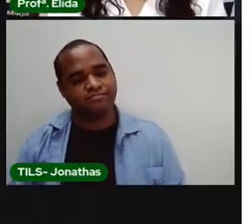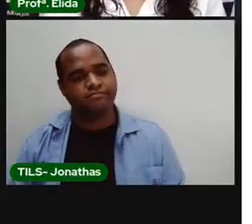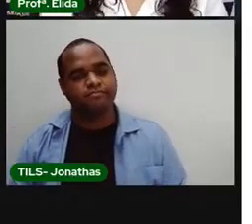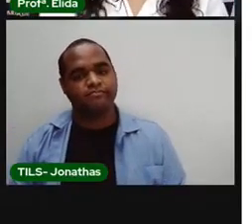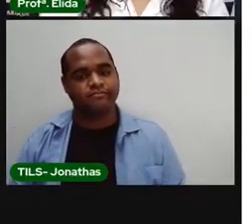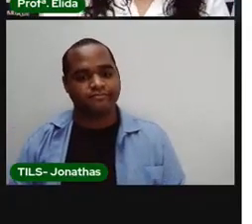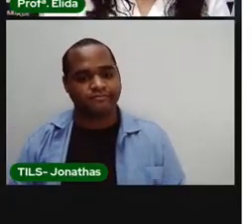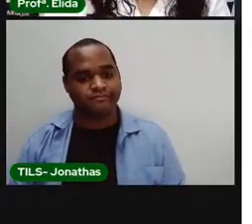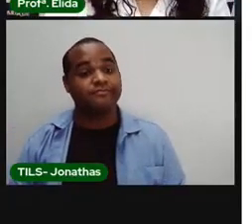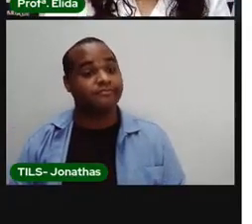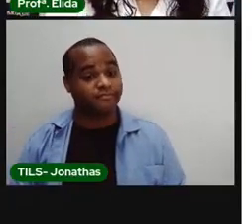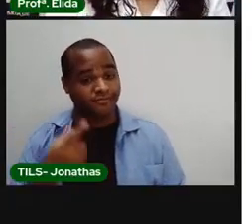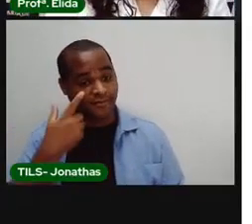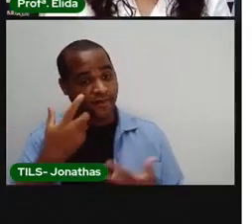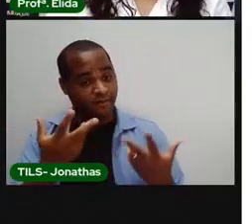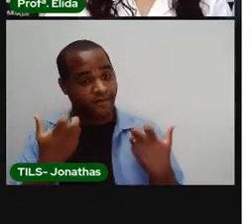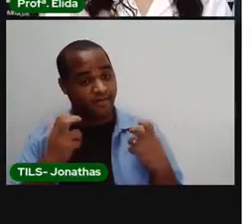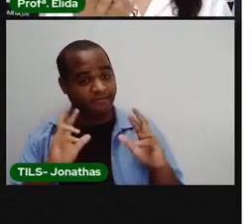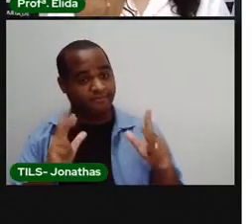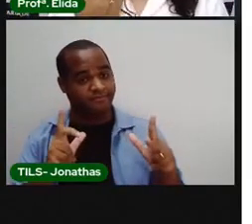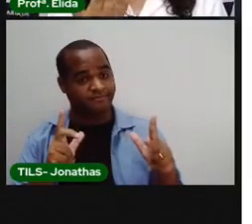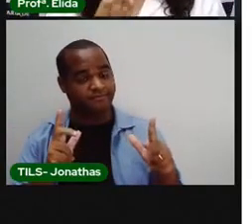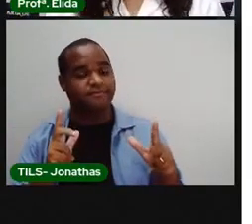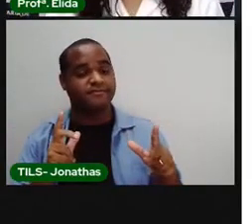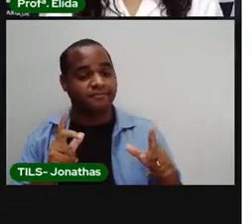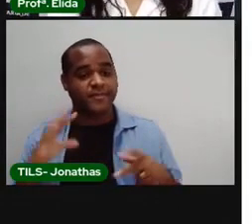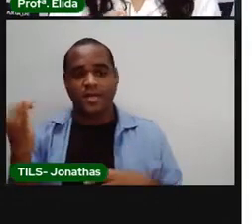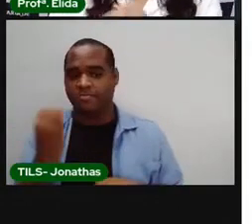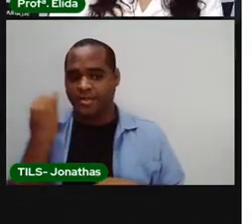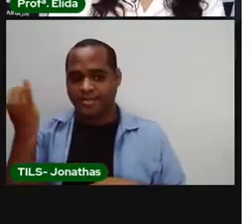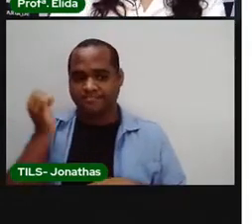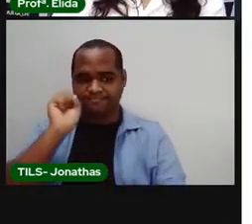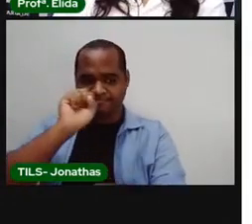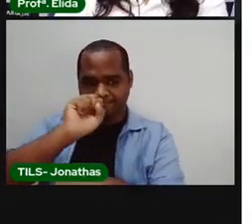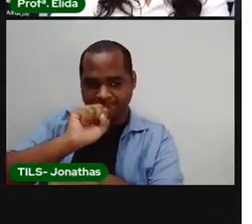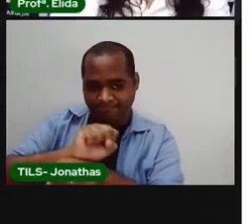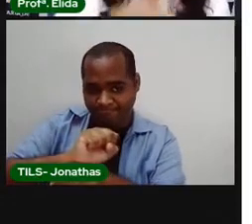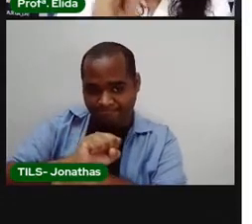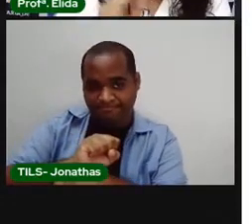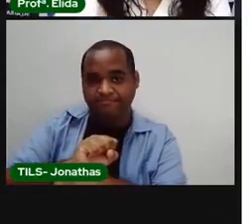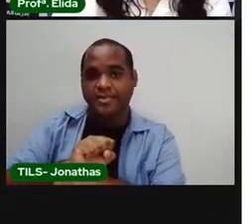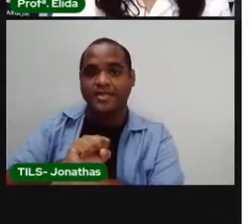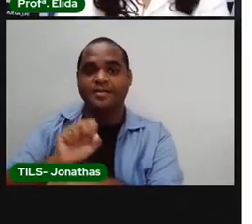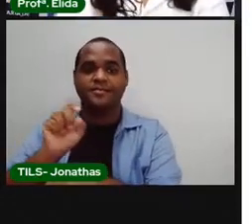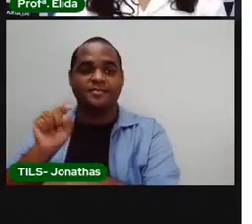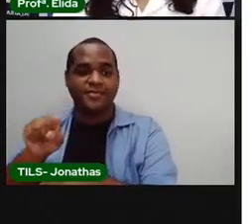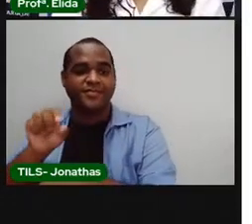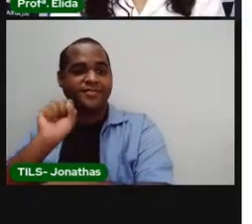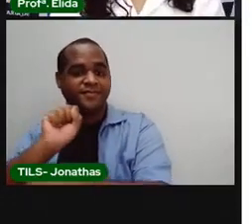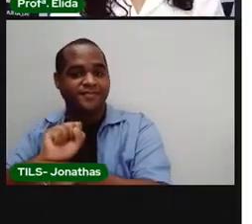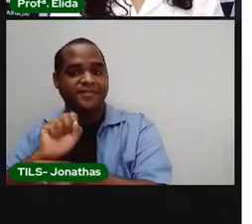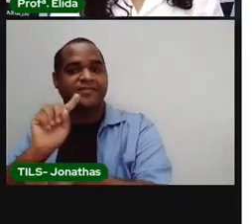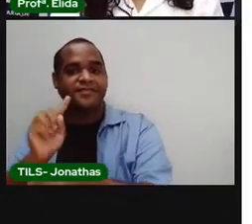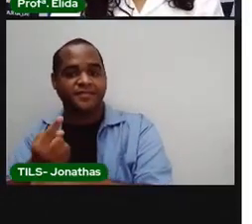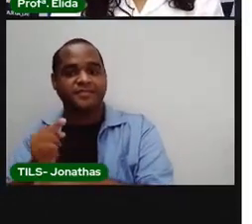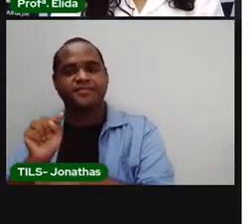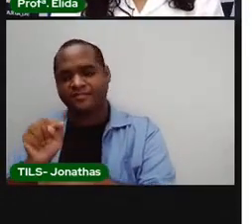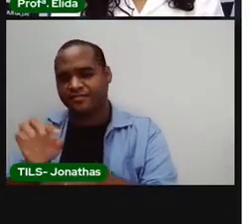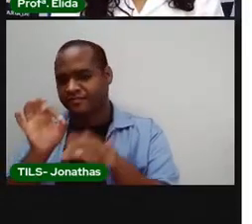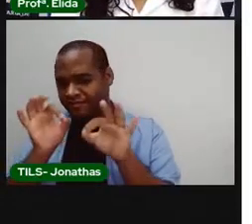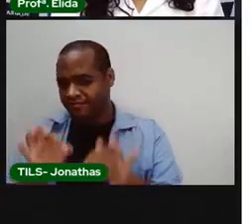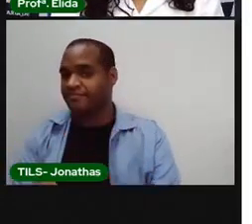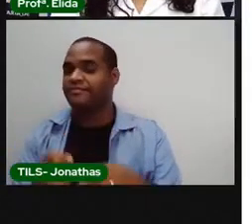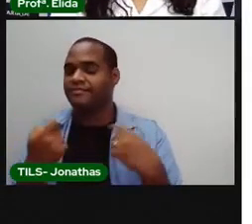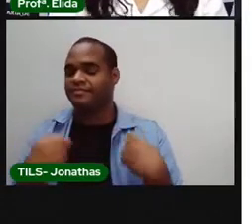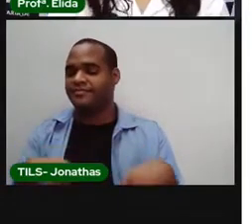mundo. Viu a diferença? A importância de ter as pontuações nos lugares certos?